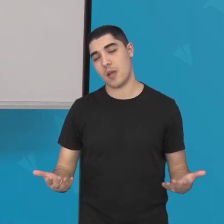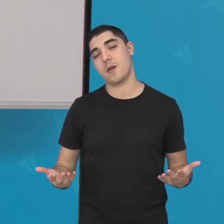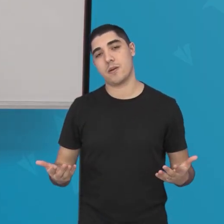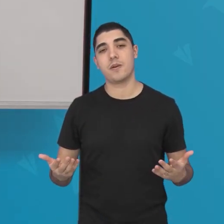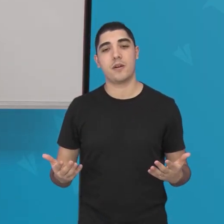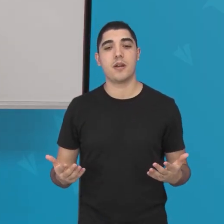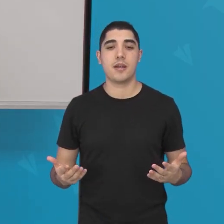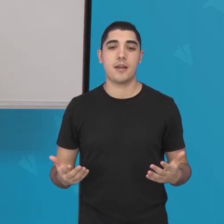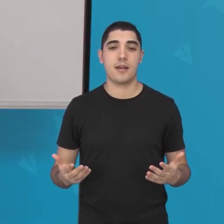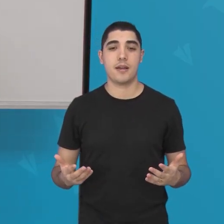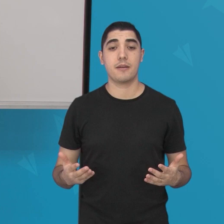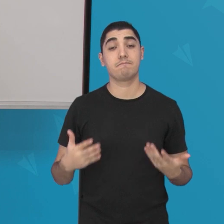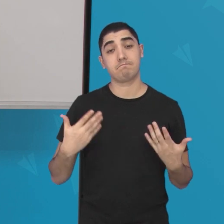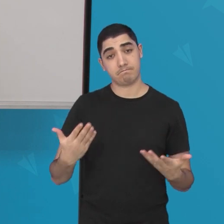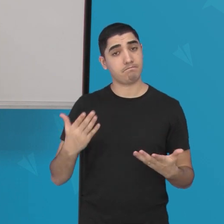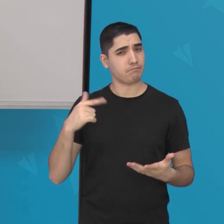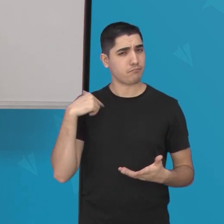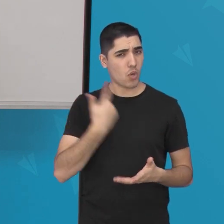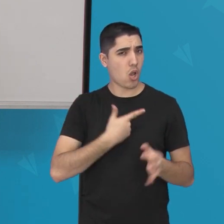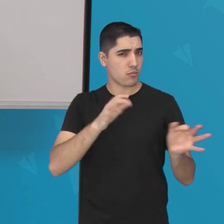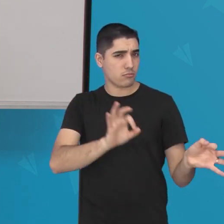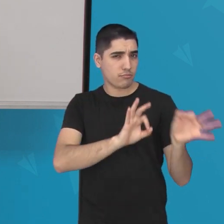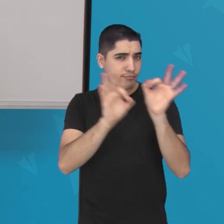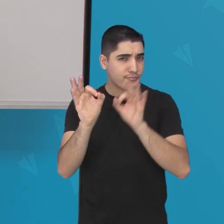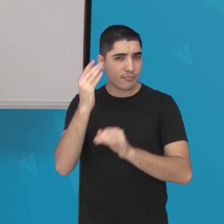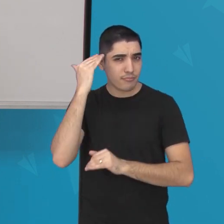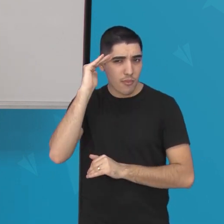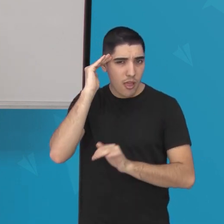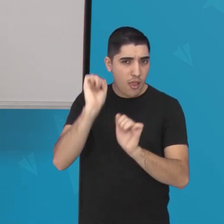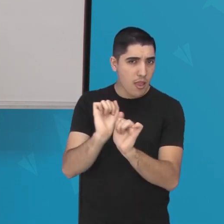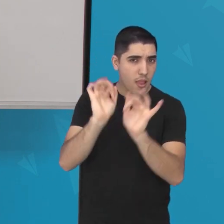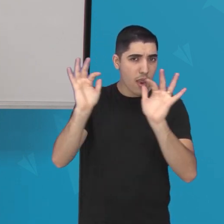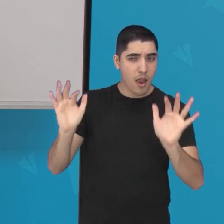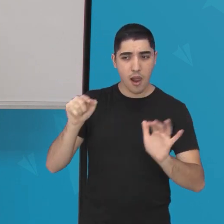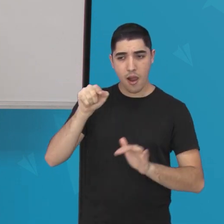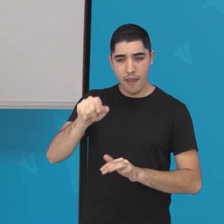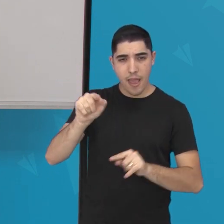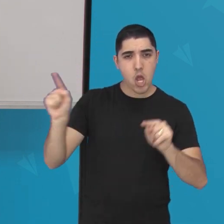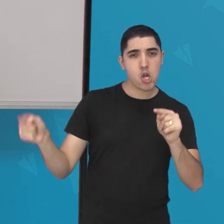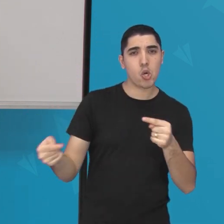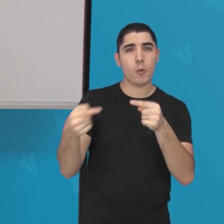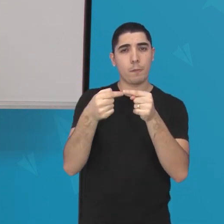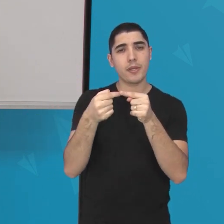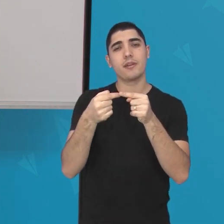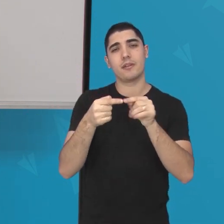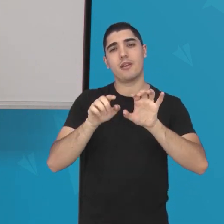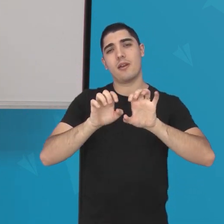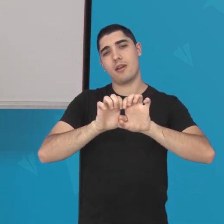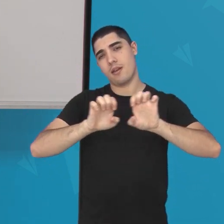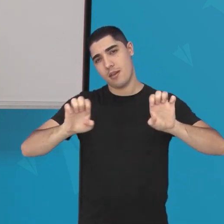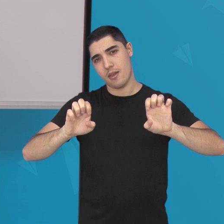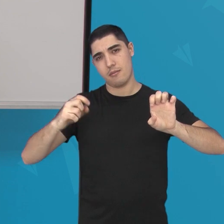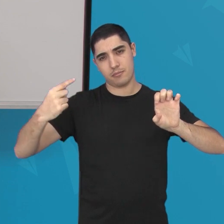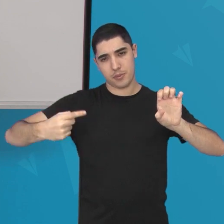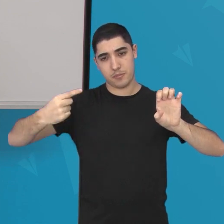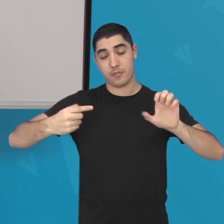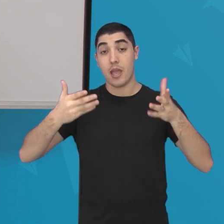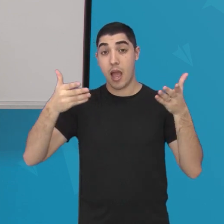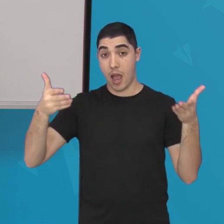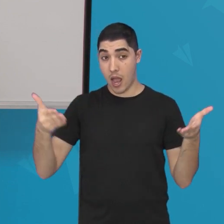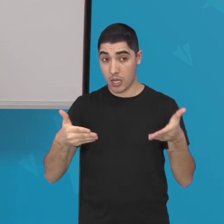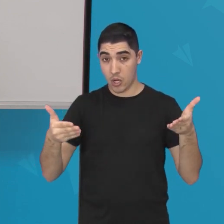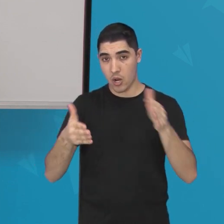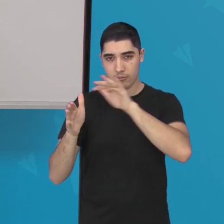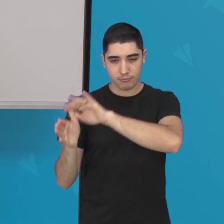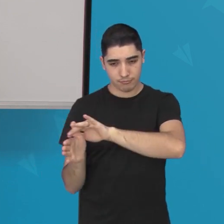Bom, então a gente já está craque para identificar os coeficientes da equação do primeiro grau. Vamos passar